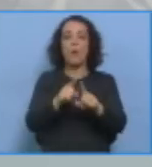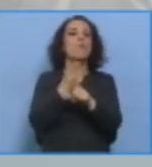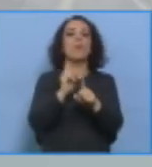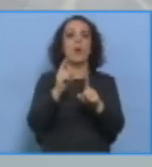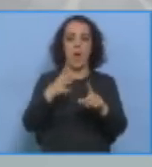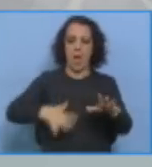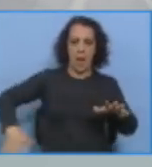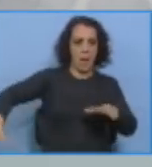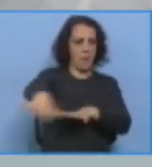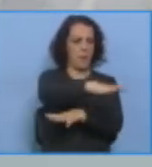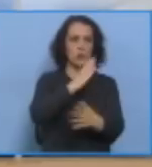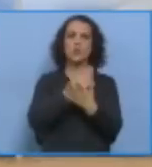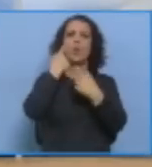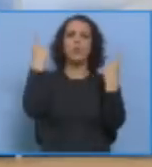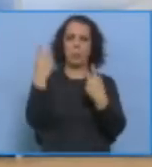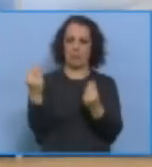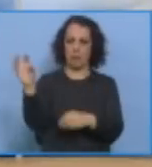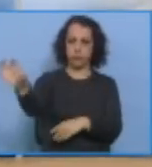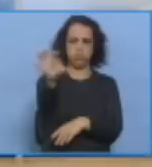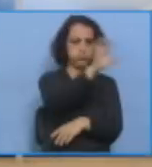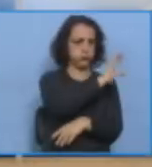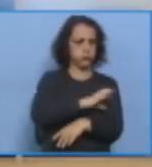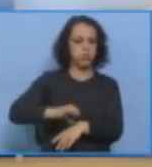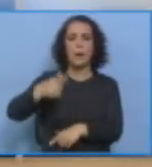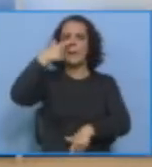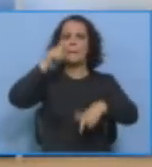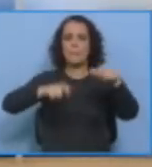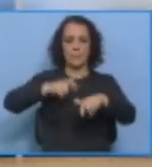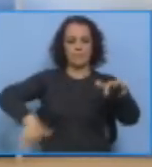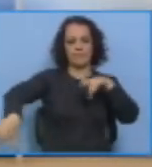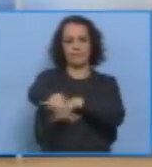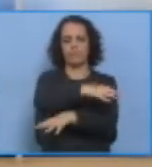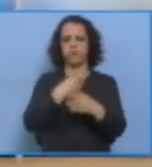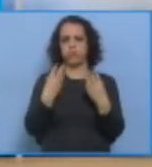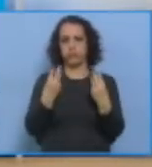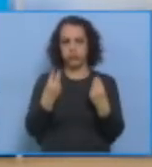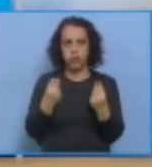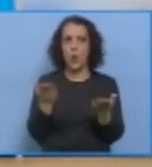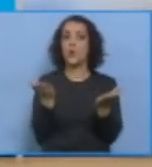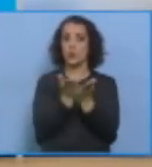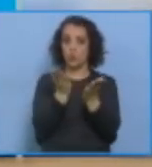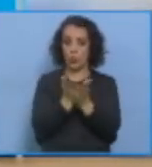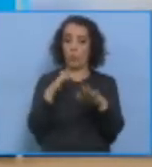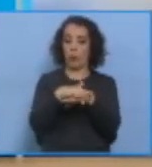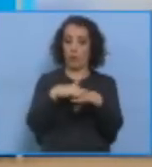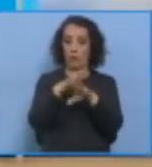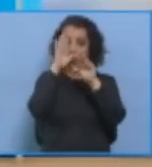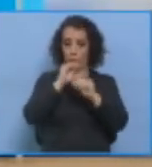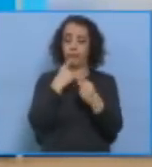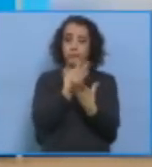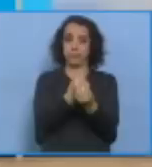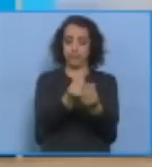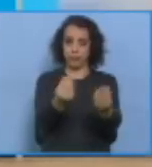escolas públicas, não é? Seguramente que sim. Há uma densidade populacional enorme também. E há um parque escolar notável, uma rede educativa, pronto, que